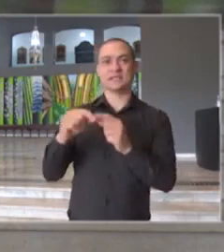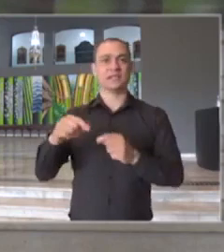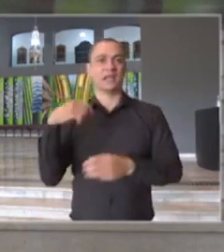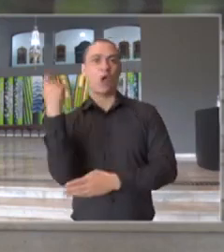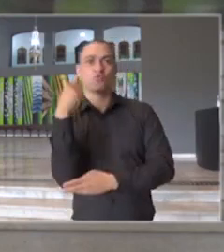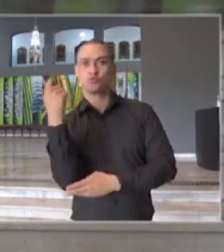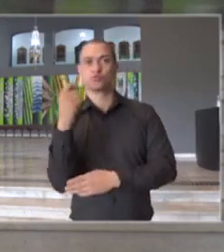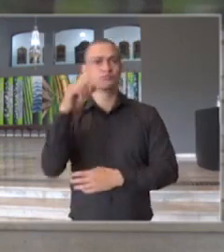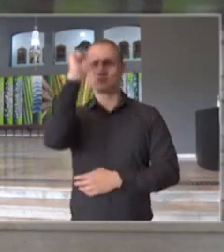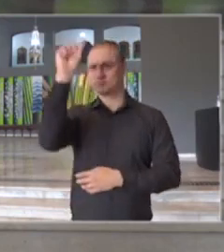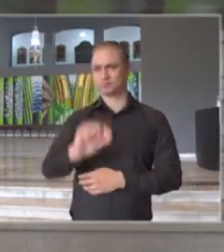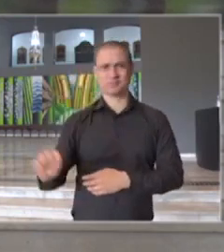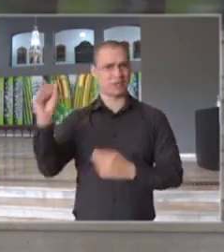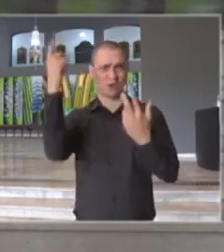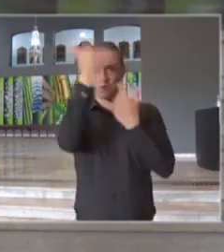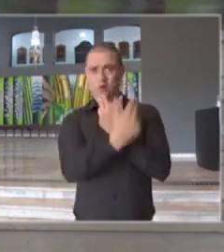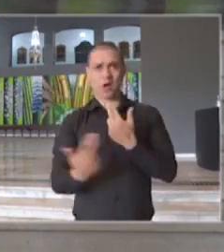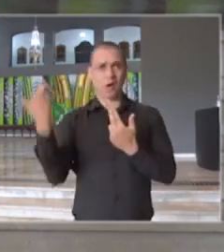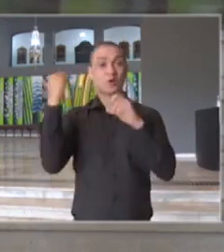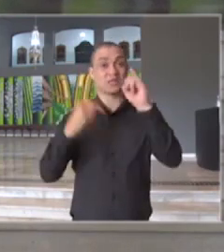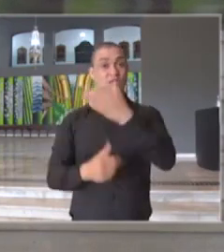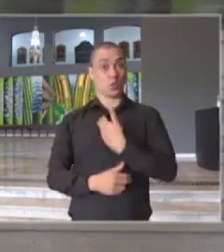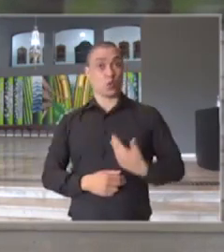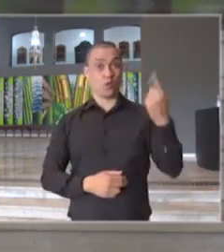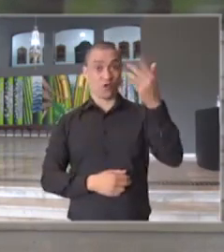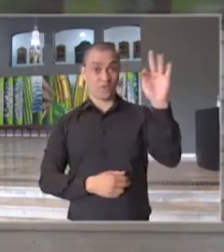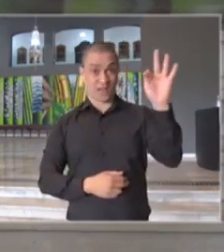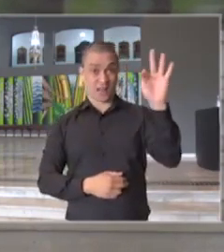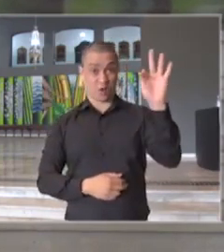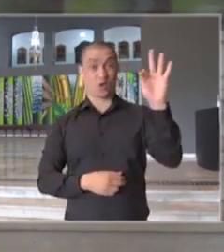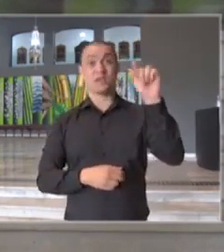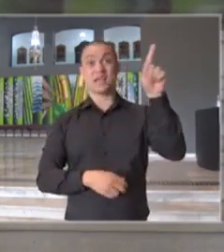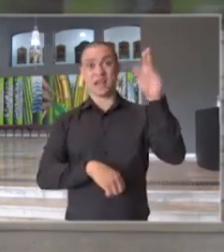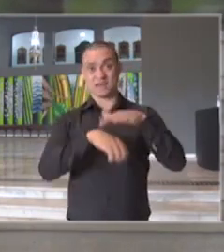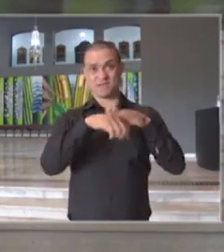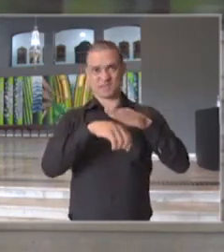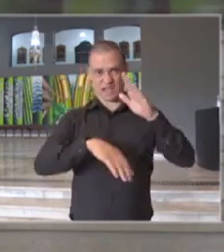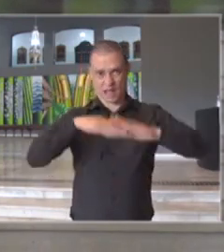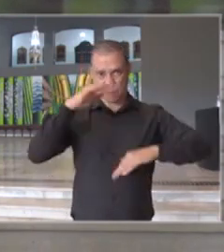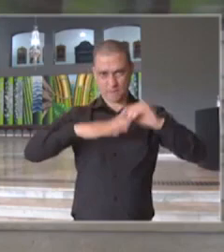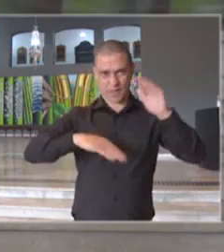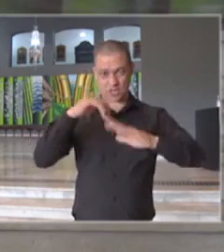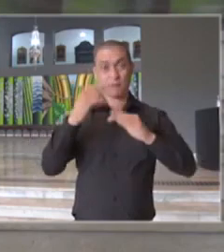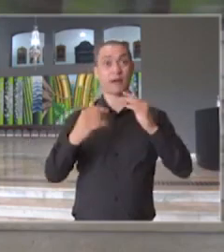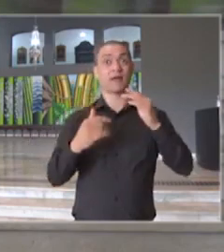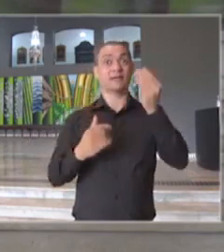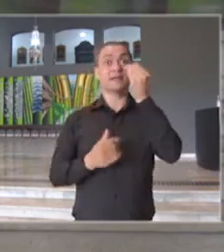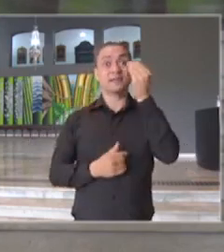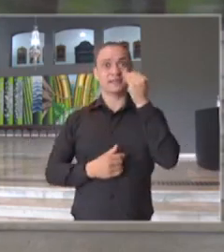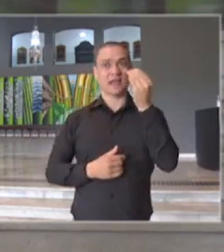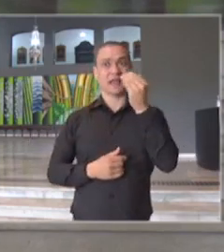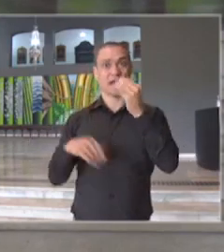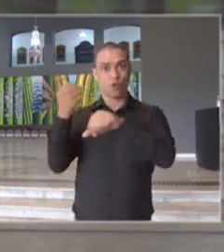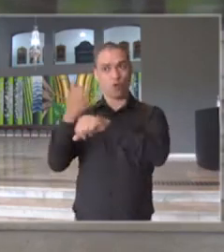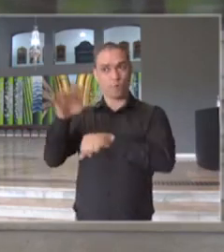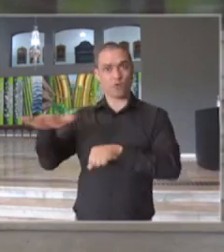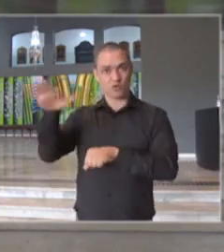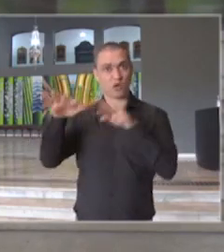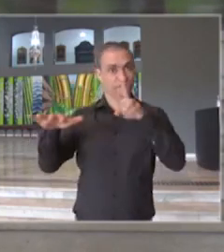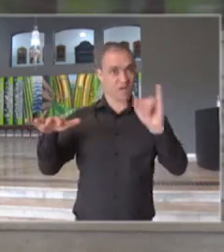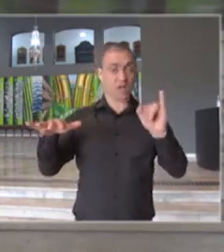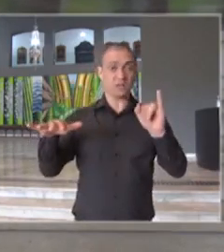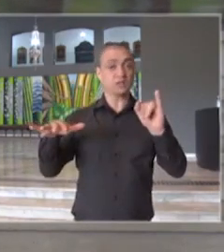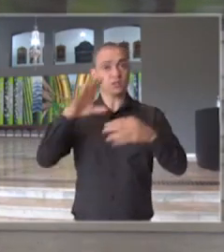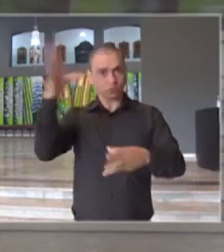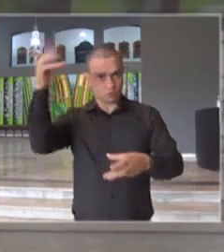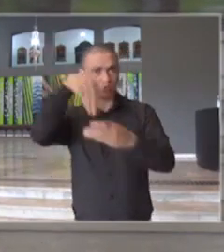do Sul são todos iguais. Portanto, se o governo federal vai adotar essa prática para atender estes profissionais, deve